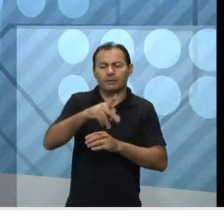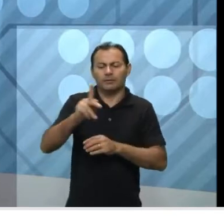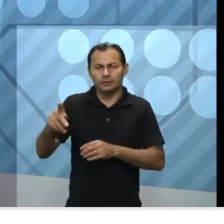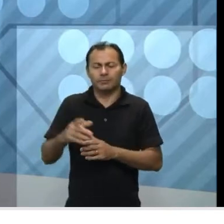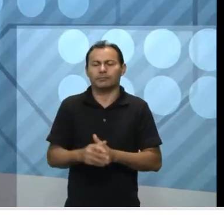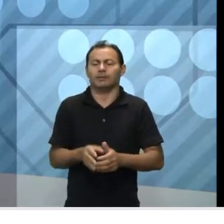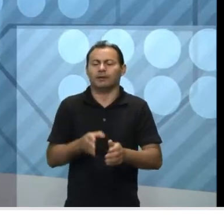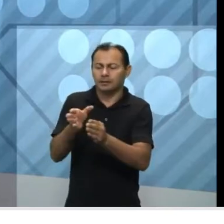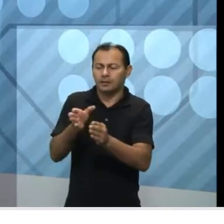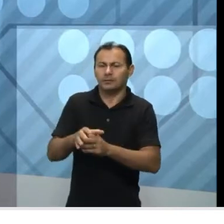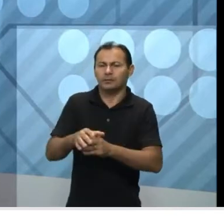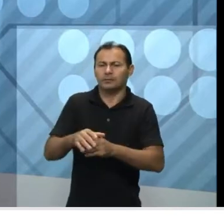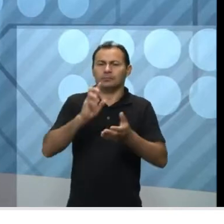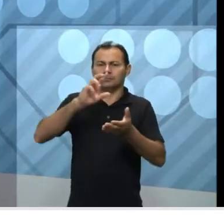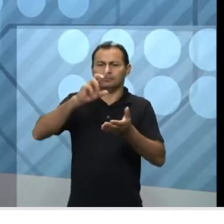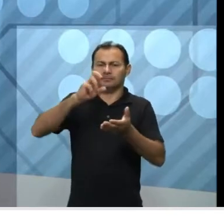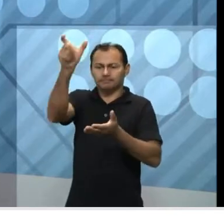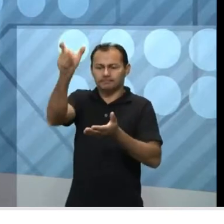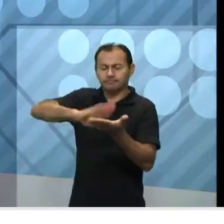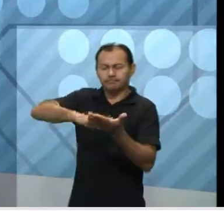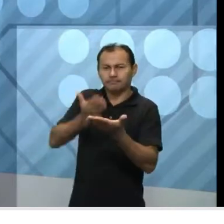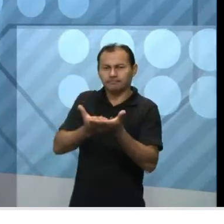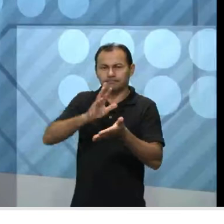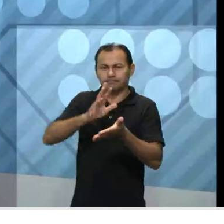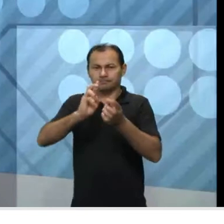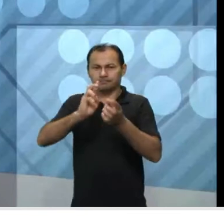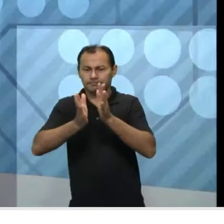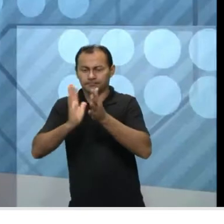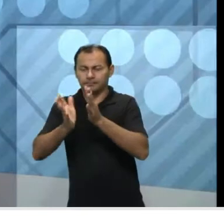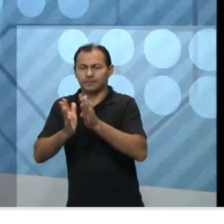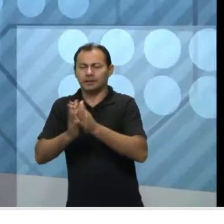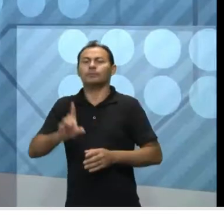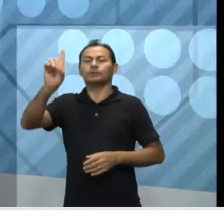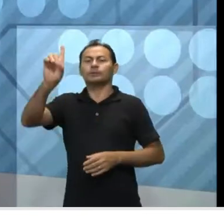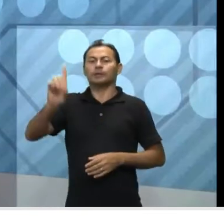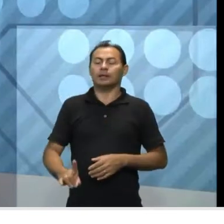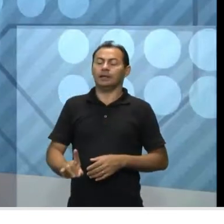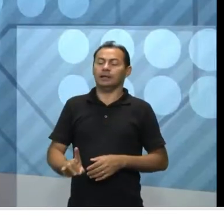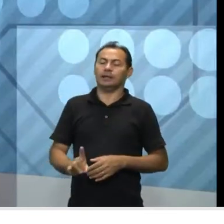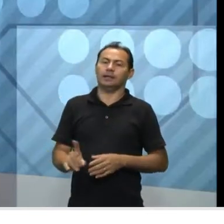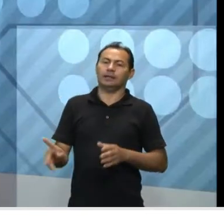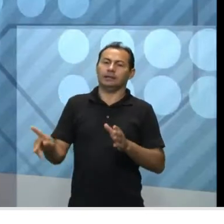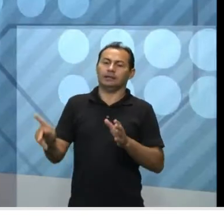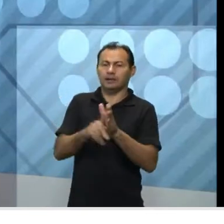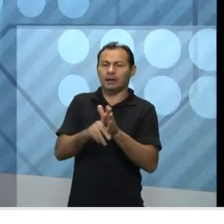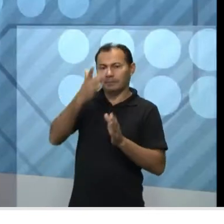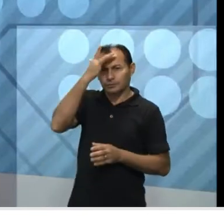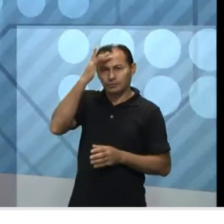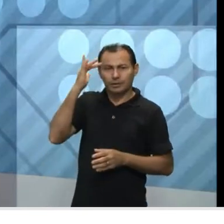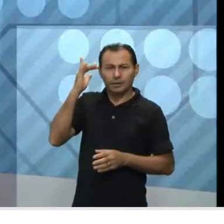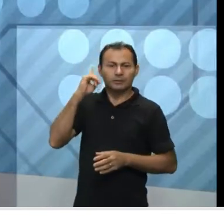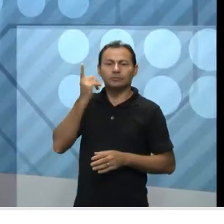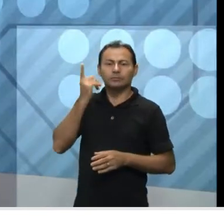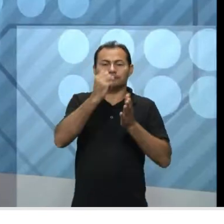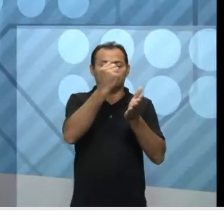Libras, os direitos civis da pessoa surda. Então, assim, esses documentos são muito importantes para a